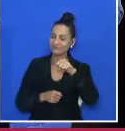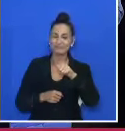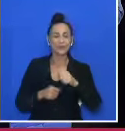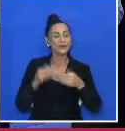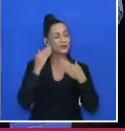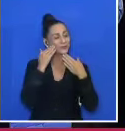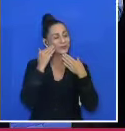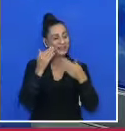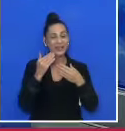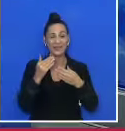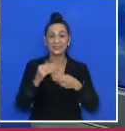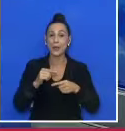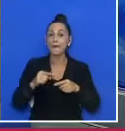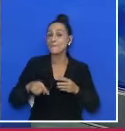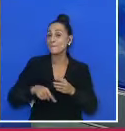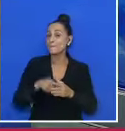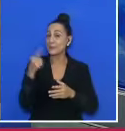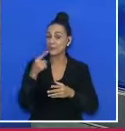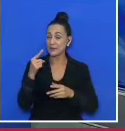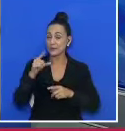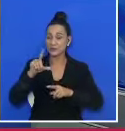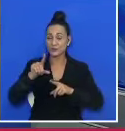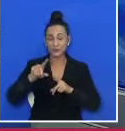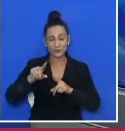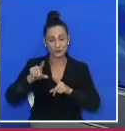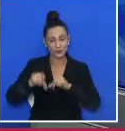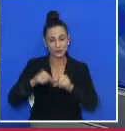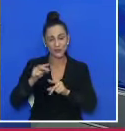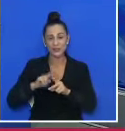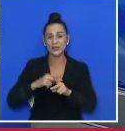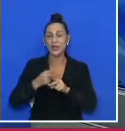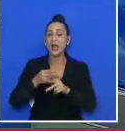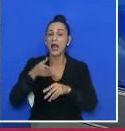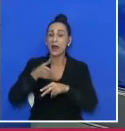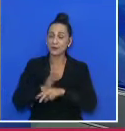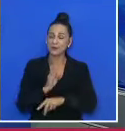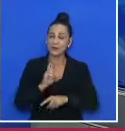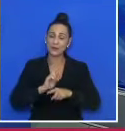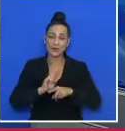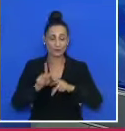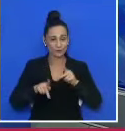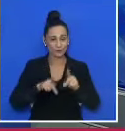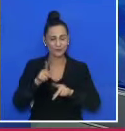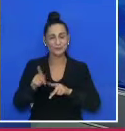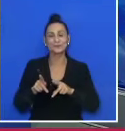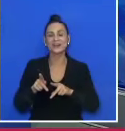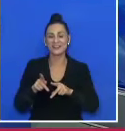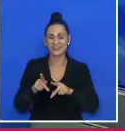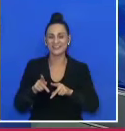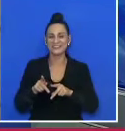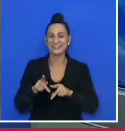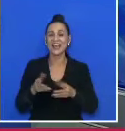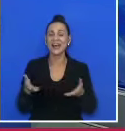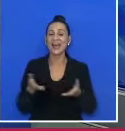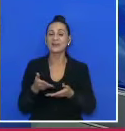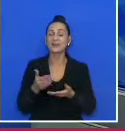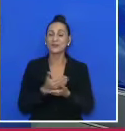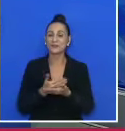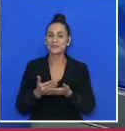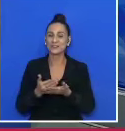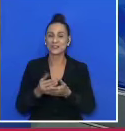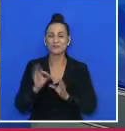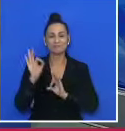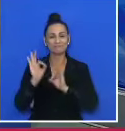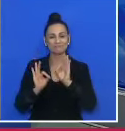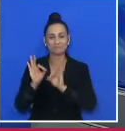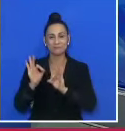confirmo. Obrigado. Primeiro sorteio da dupla Sena realizado, validado por nossas auditoras populares. Agora passaremos